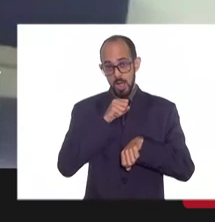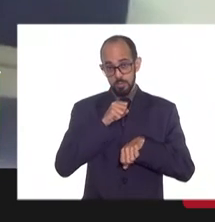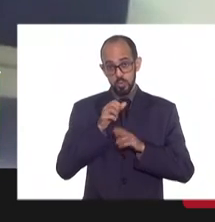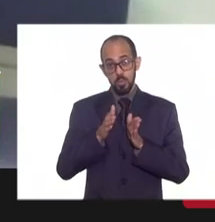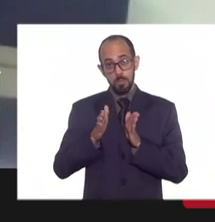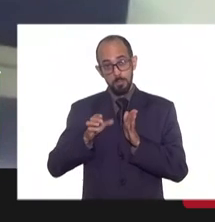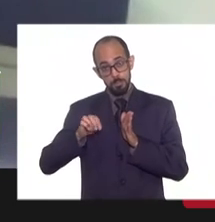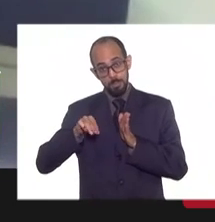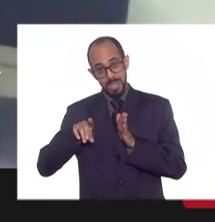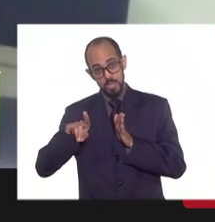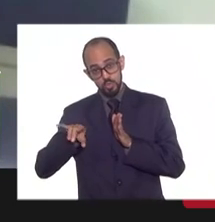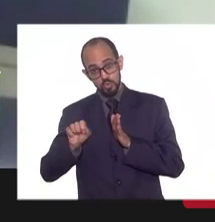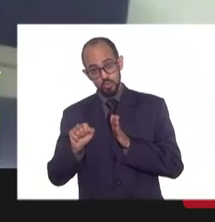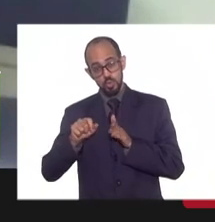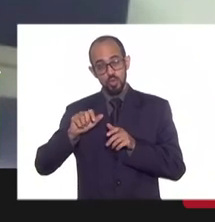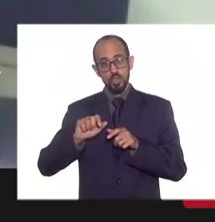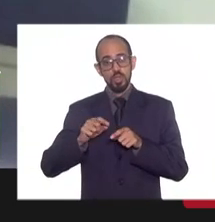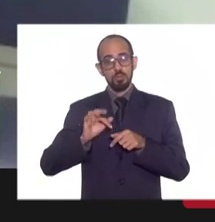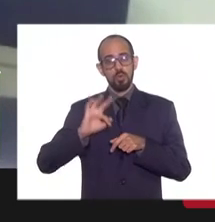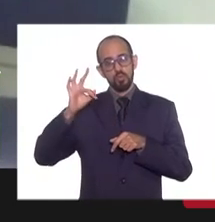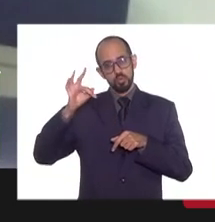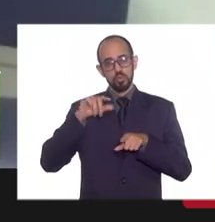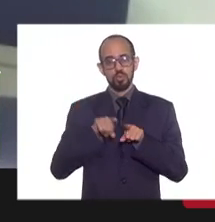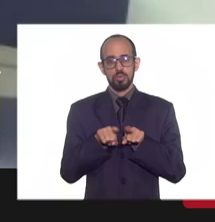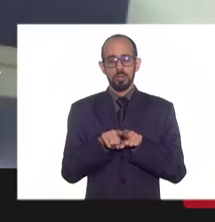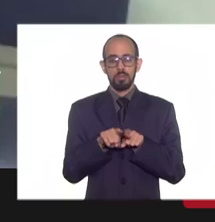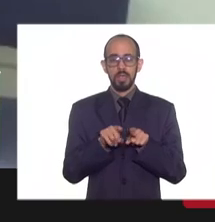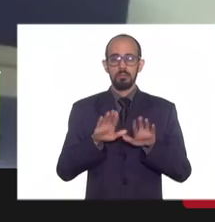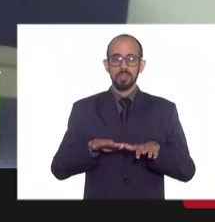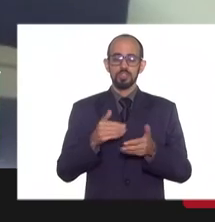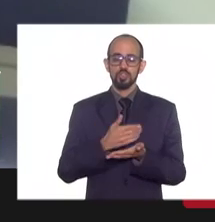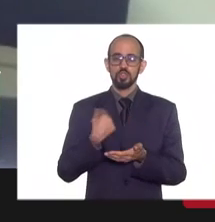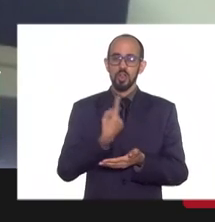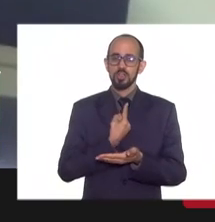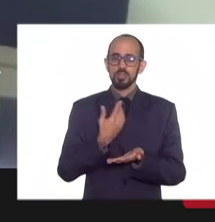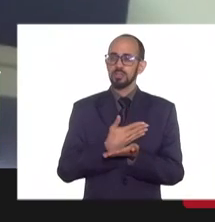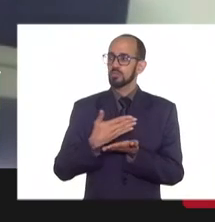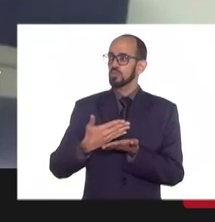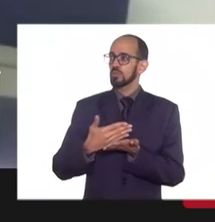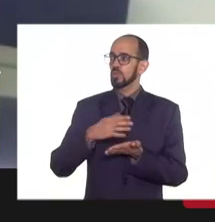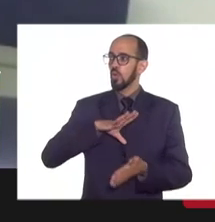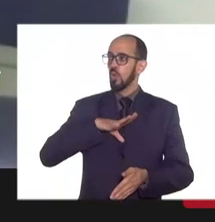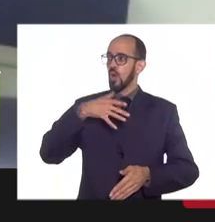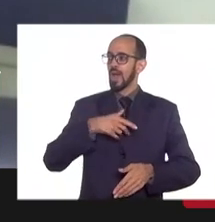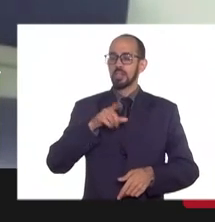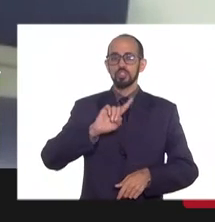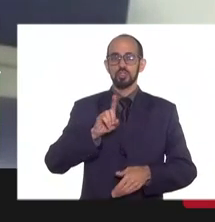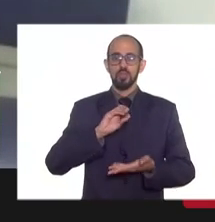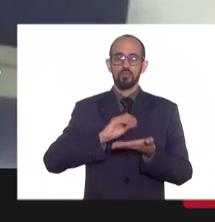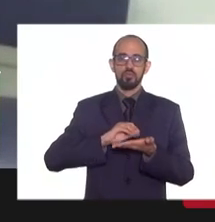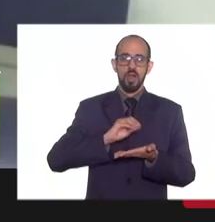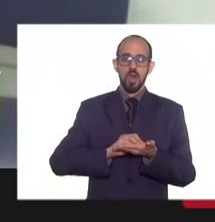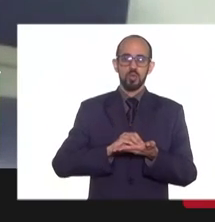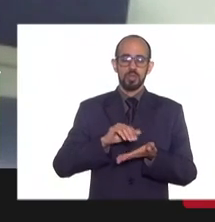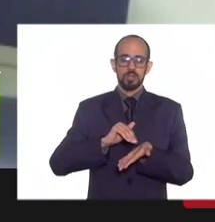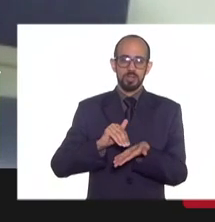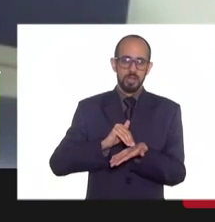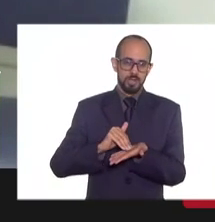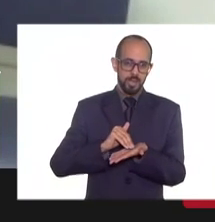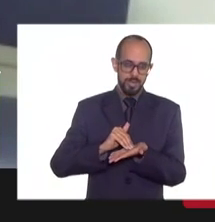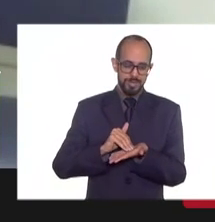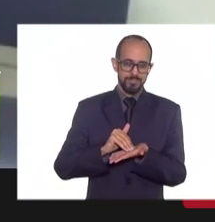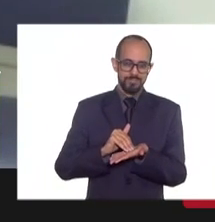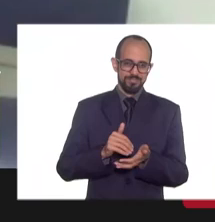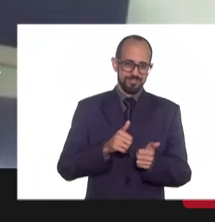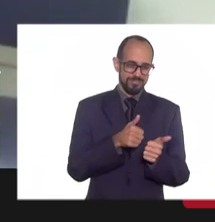sabe muito bem disso mas a gente está iniciando coragem não falta a nossa secretária nem determinação